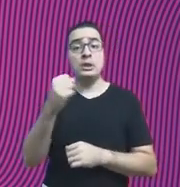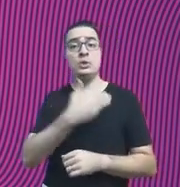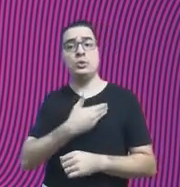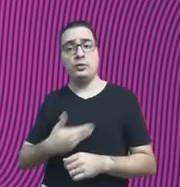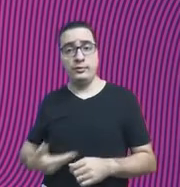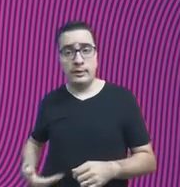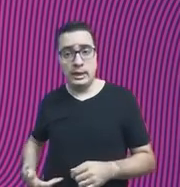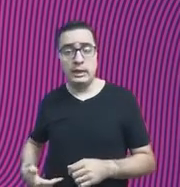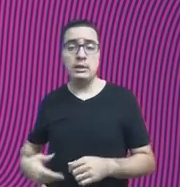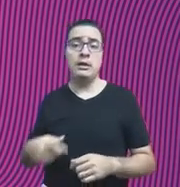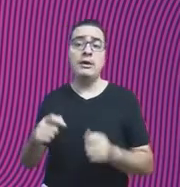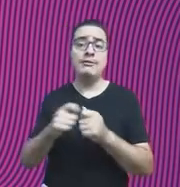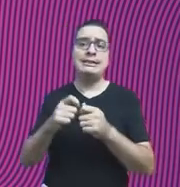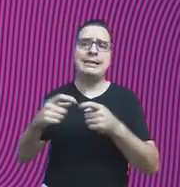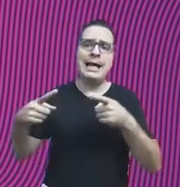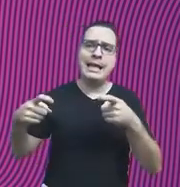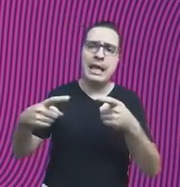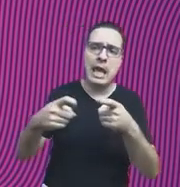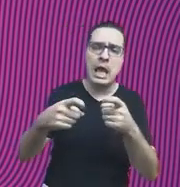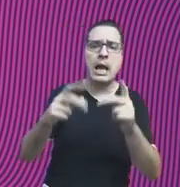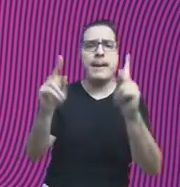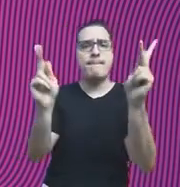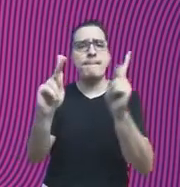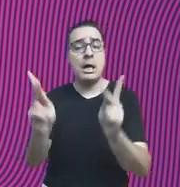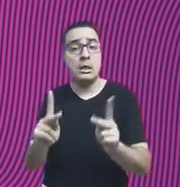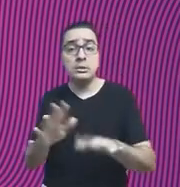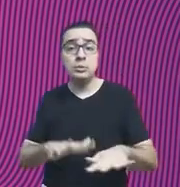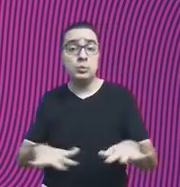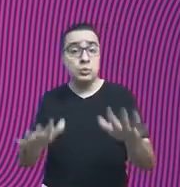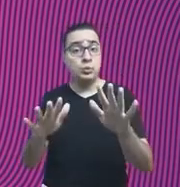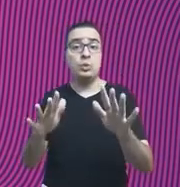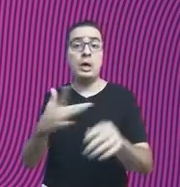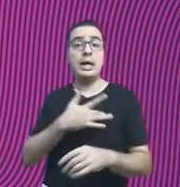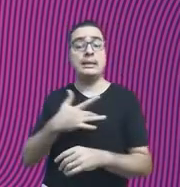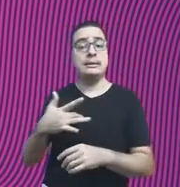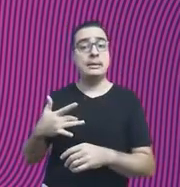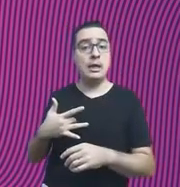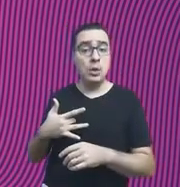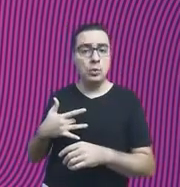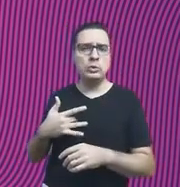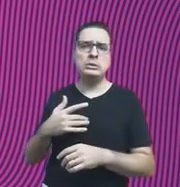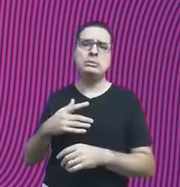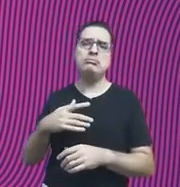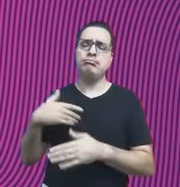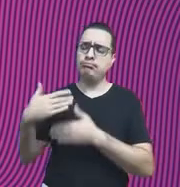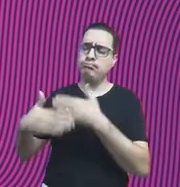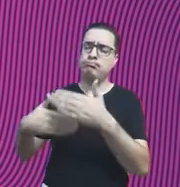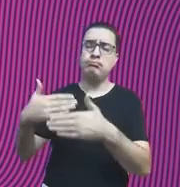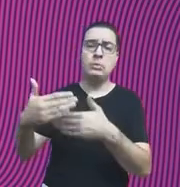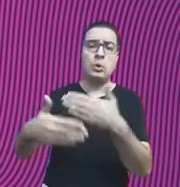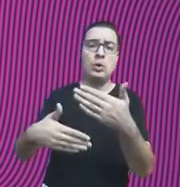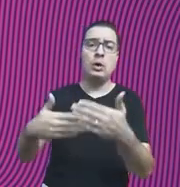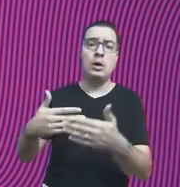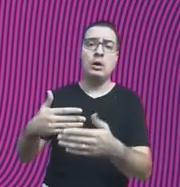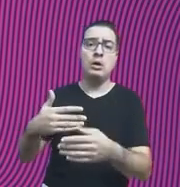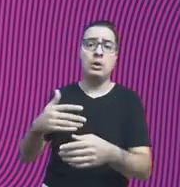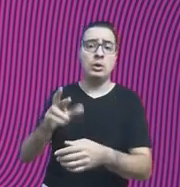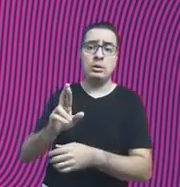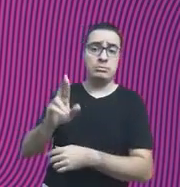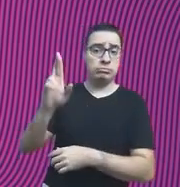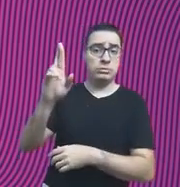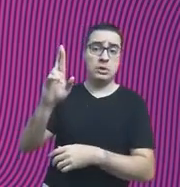guerras, ela fazia paz, enfim. A saúde dominou de maneira imperial até